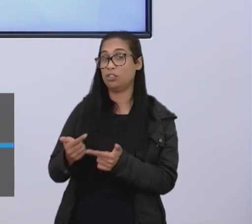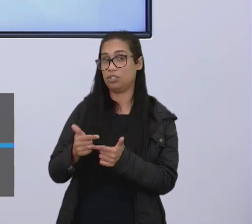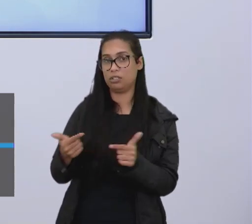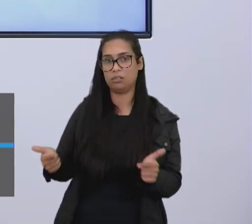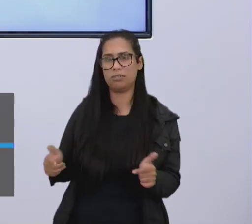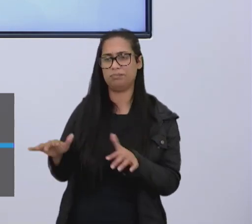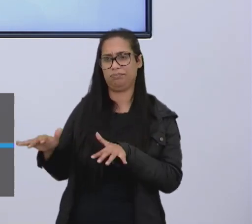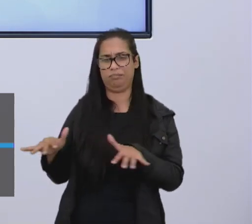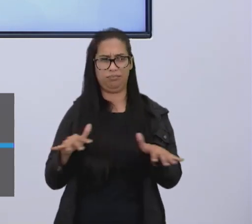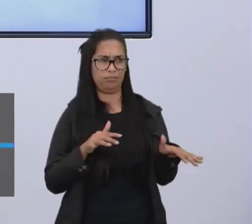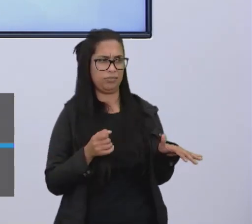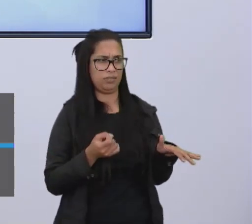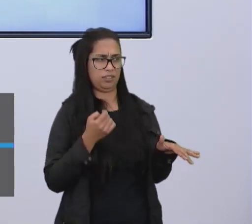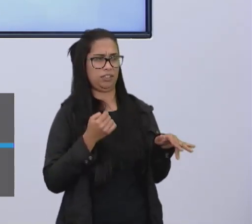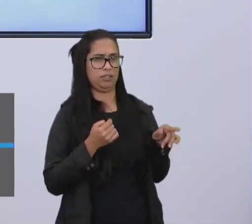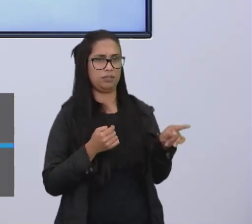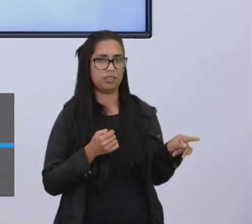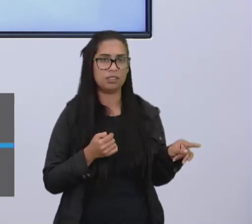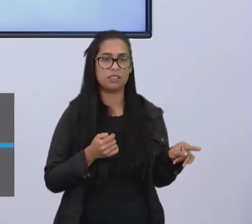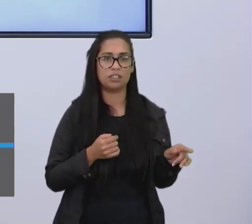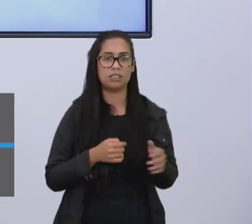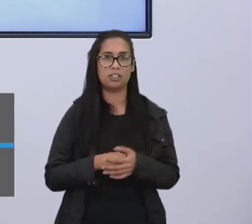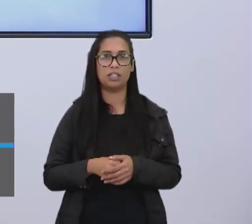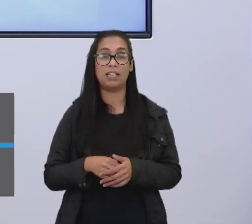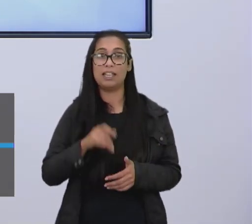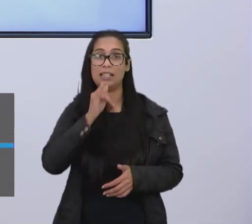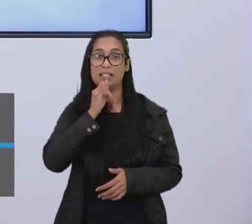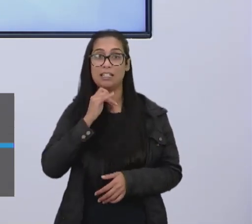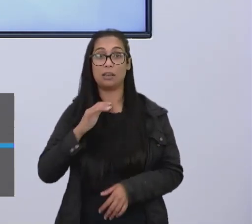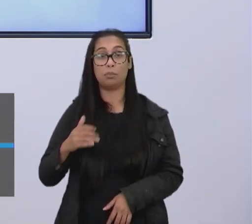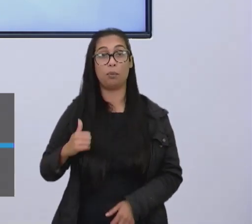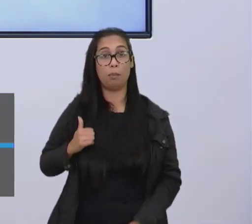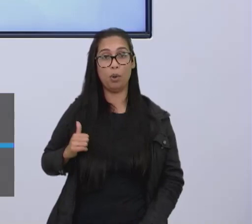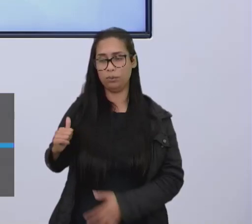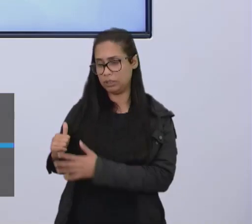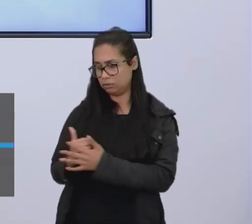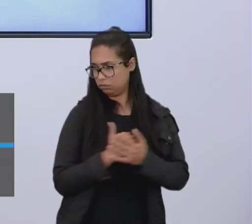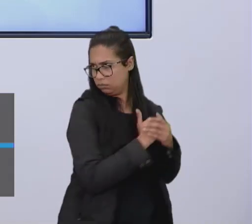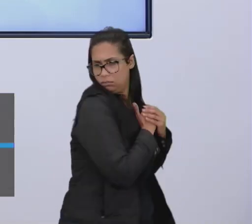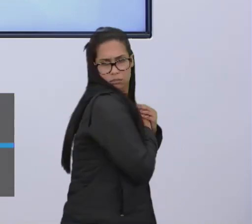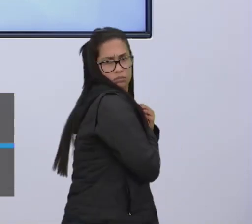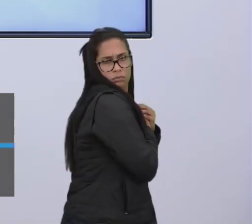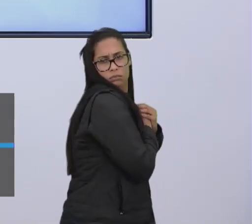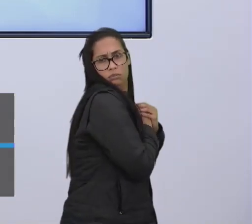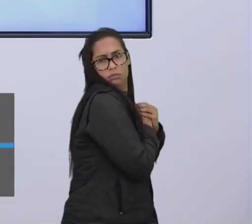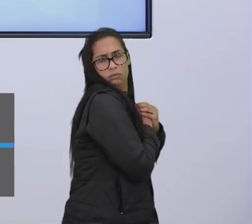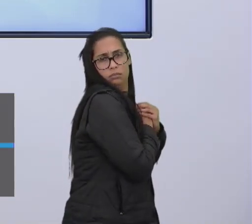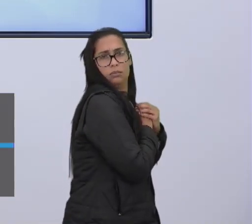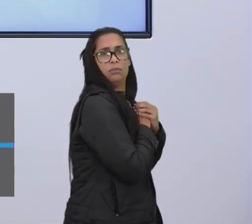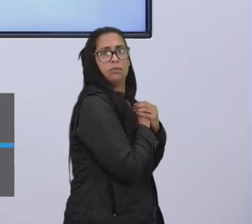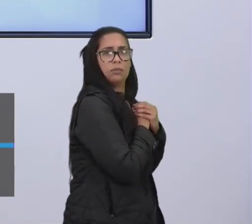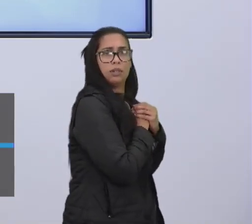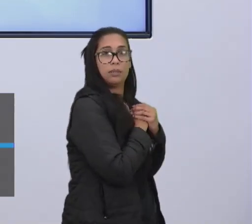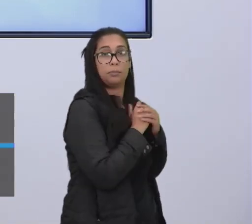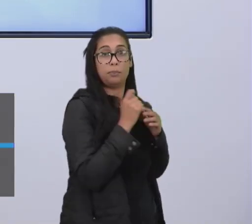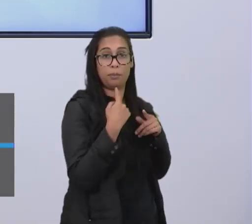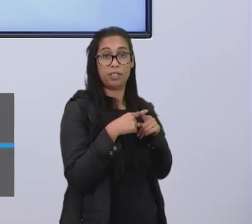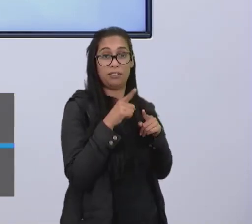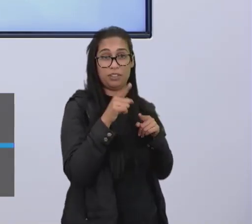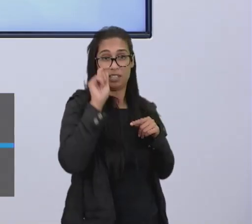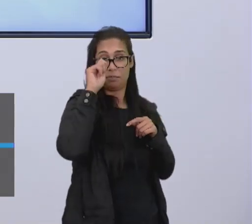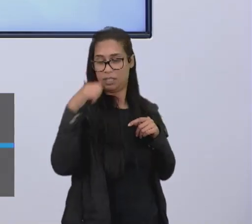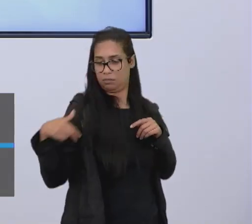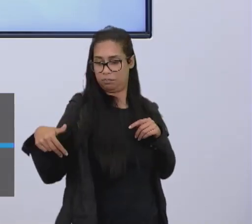torto na rua, as pessoas, né, esconderem a bolsa quando olham para você, você ser a única pessoa a sofrer certo tipo